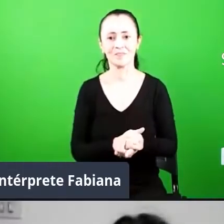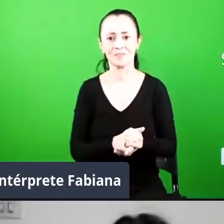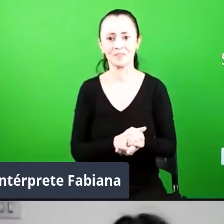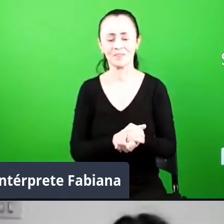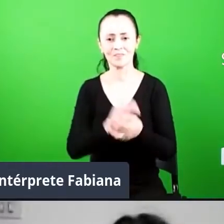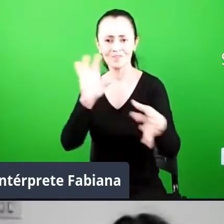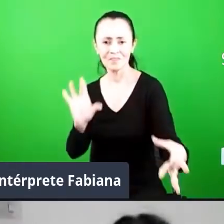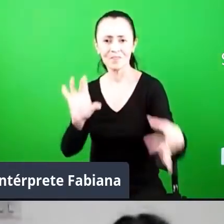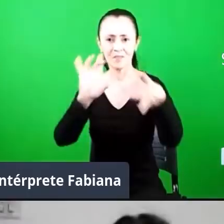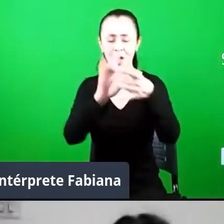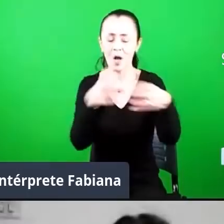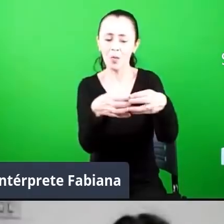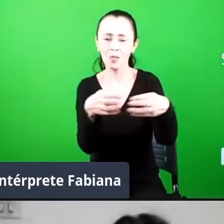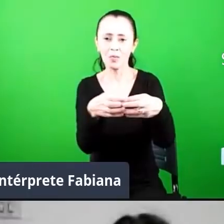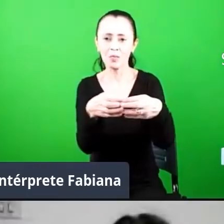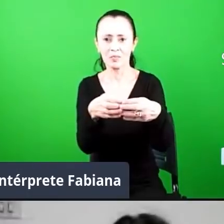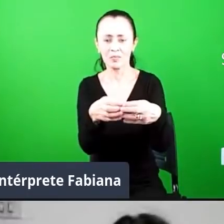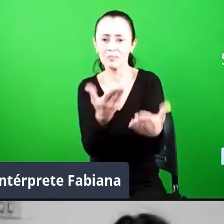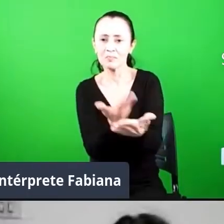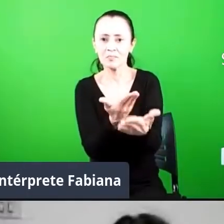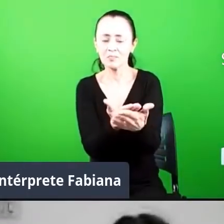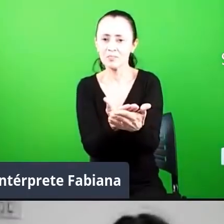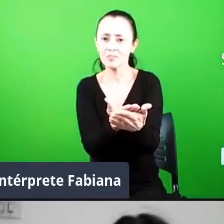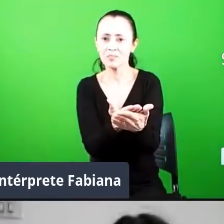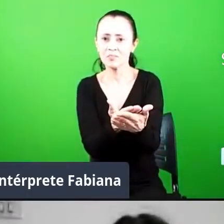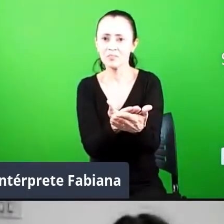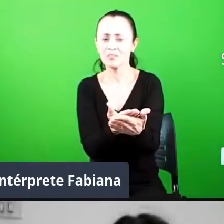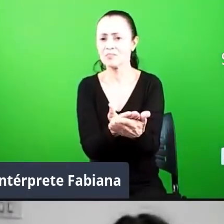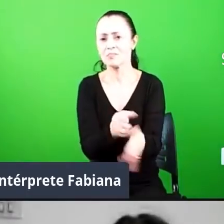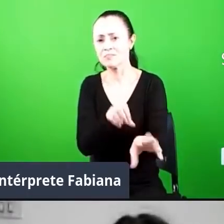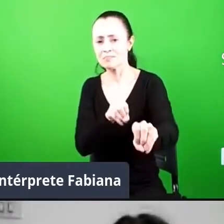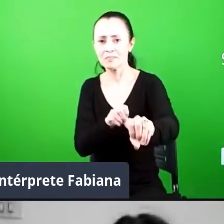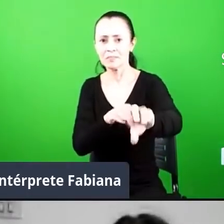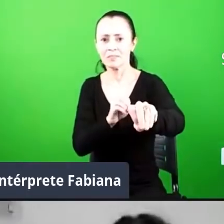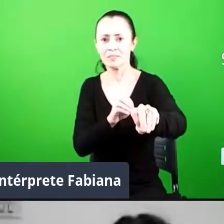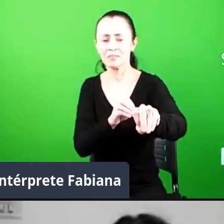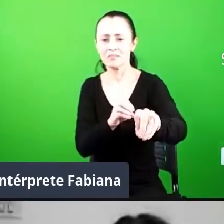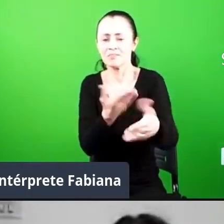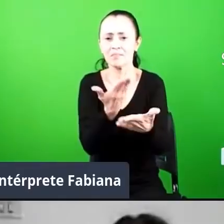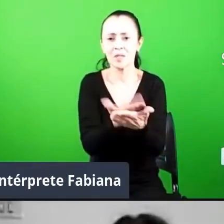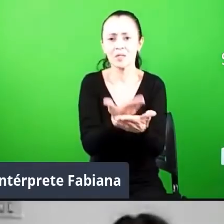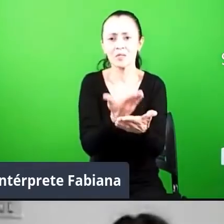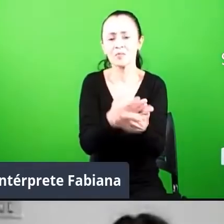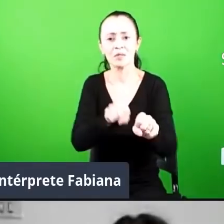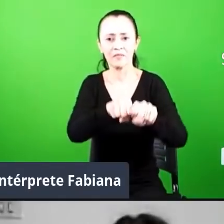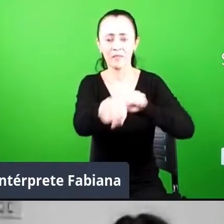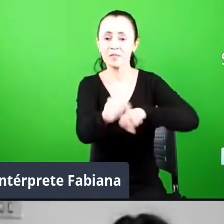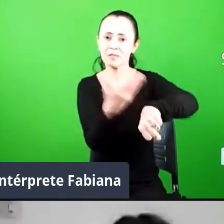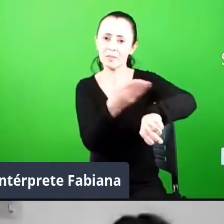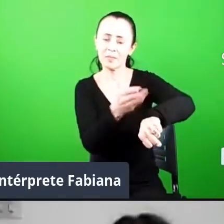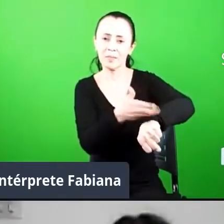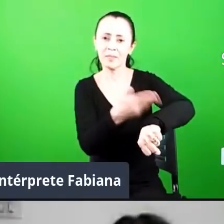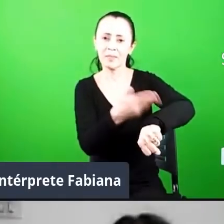ao grupo de estudos ligado à docência, que estuda questões ligadas à formação e prática docente dos anos